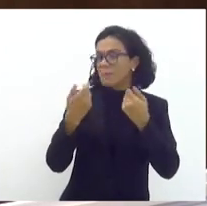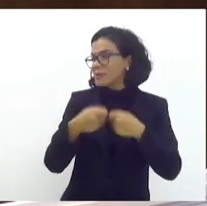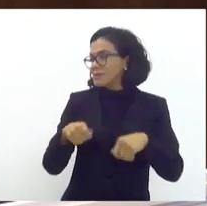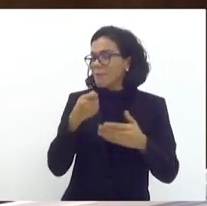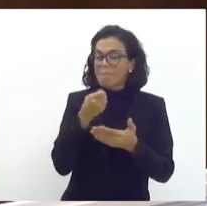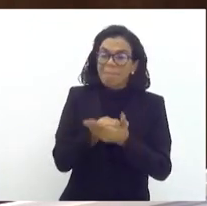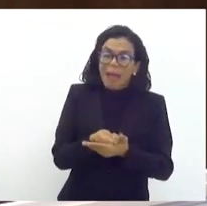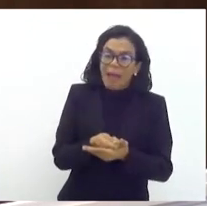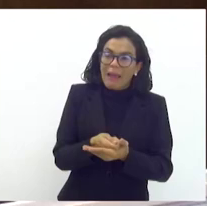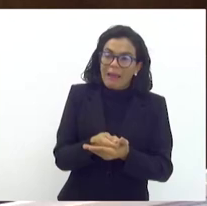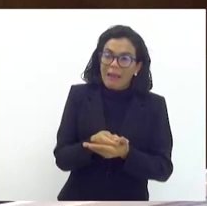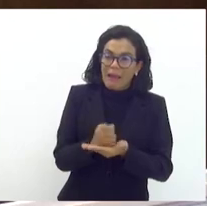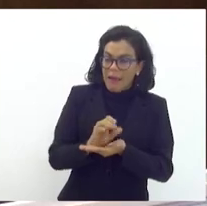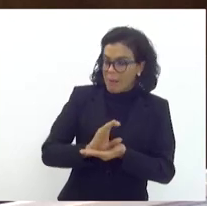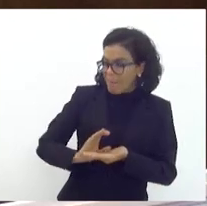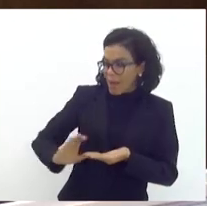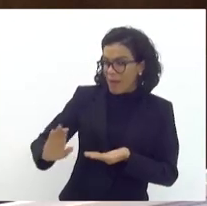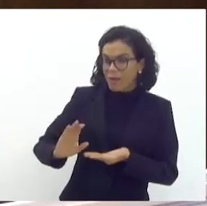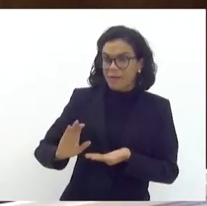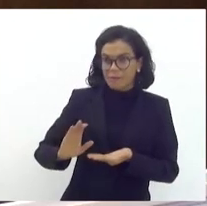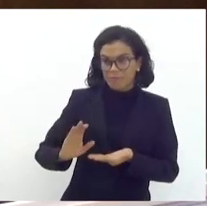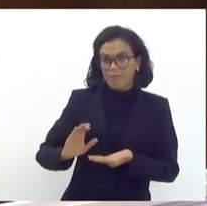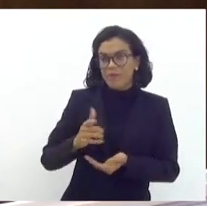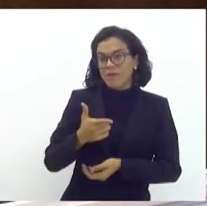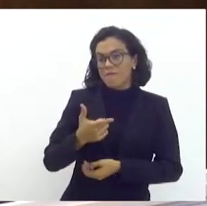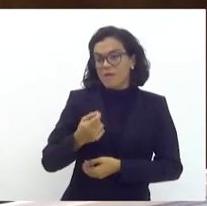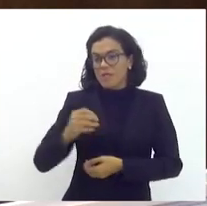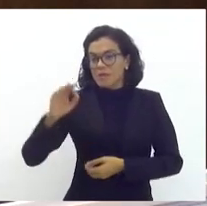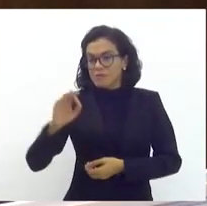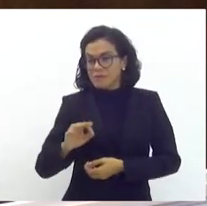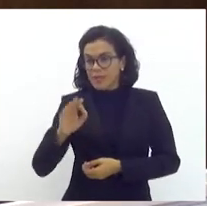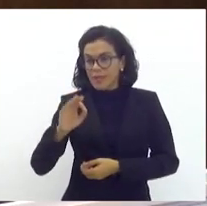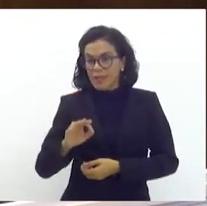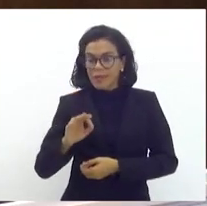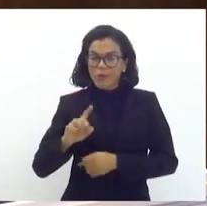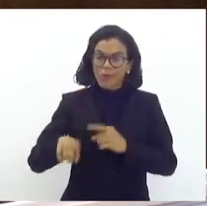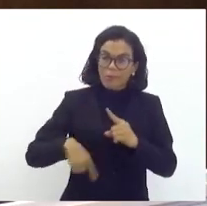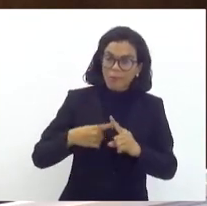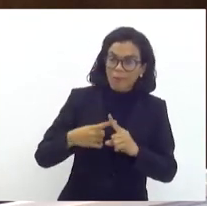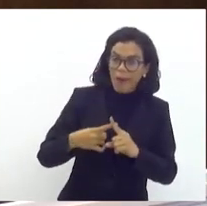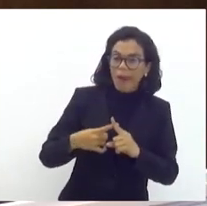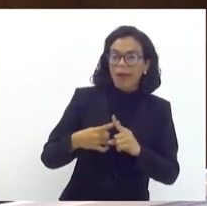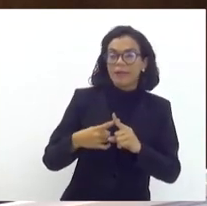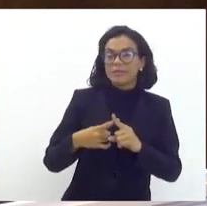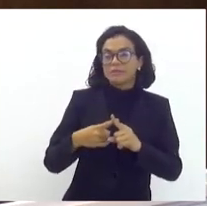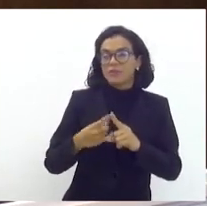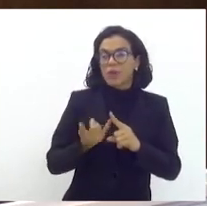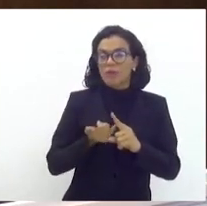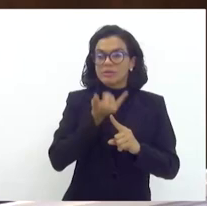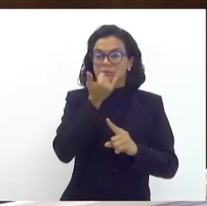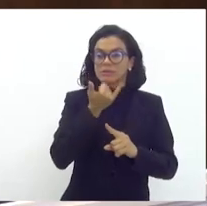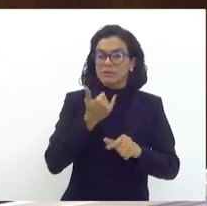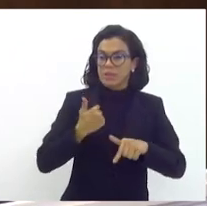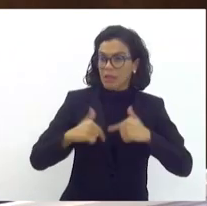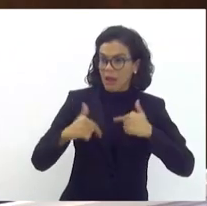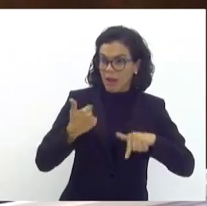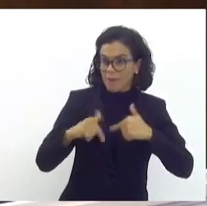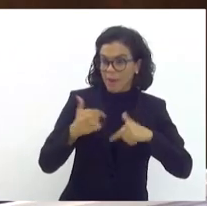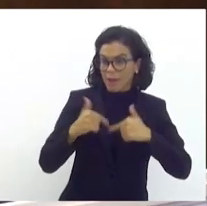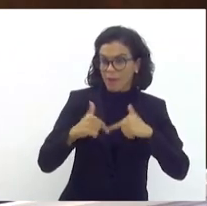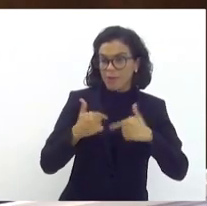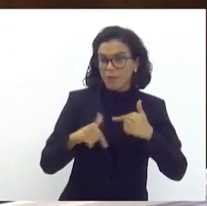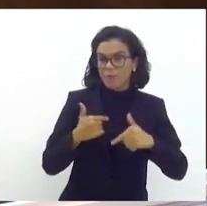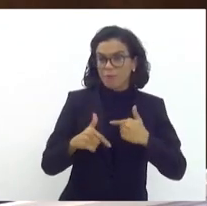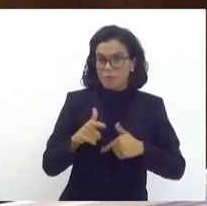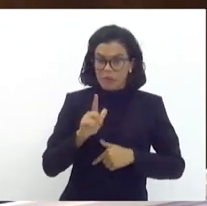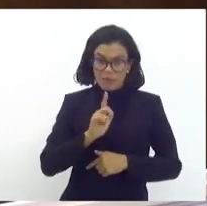a parte aquela parte patronal de 20% ou 20 mais o acidente de trabalho então o Simples